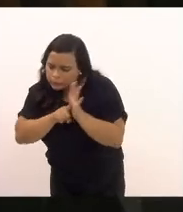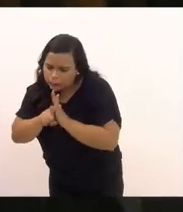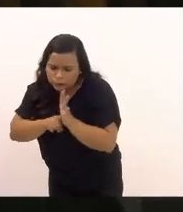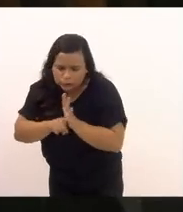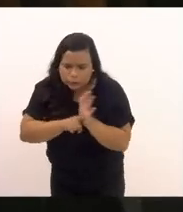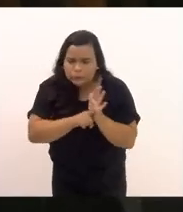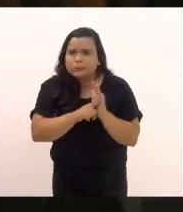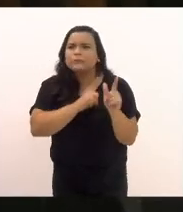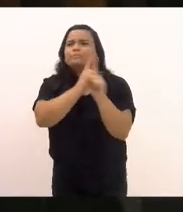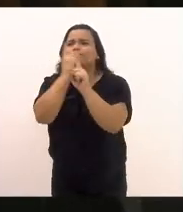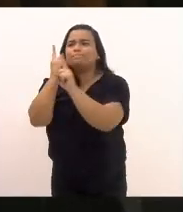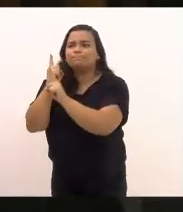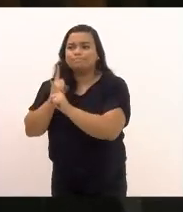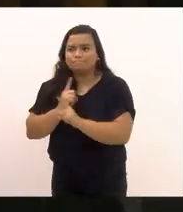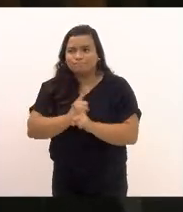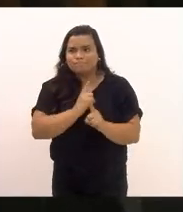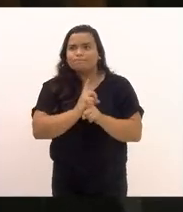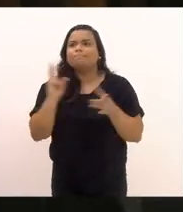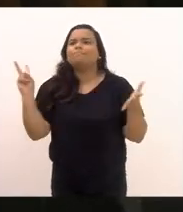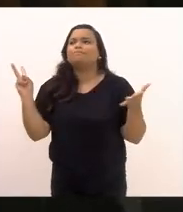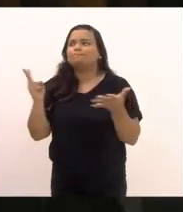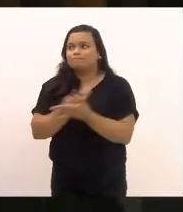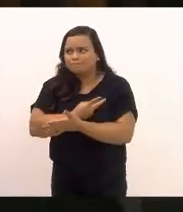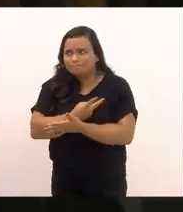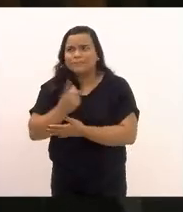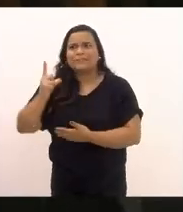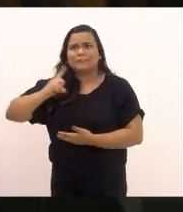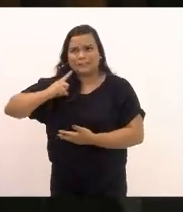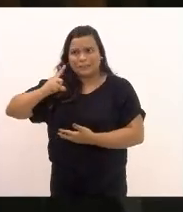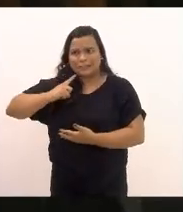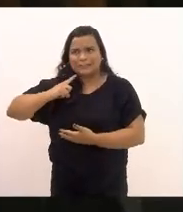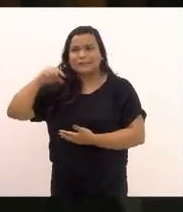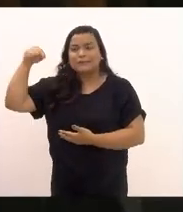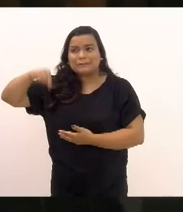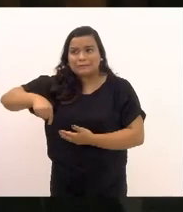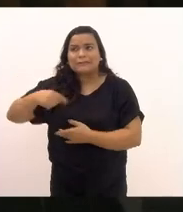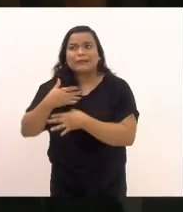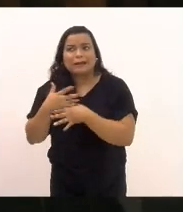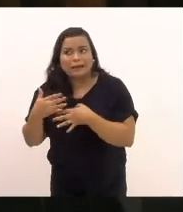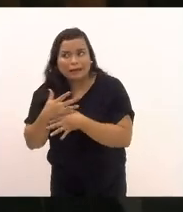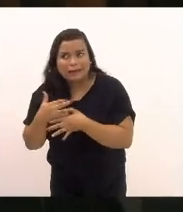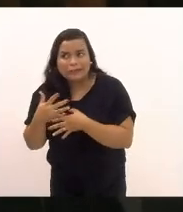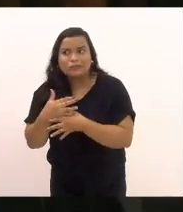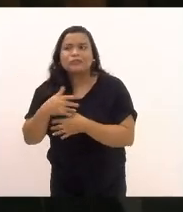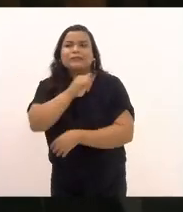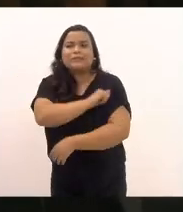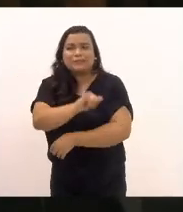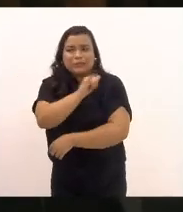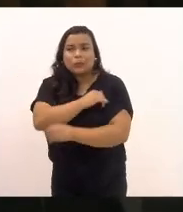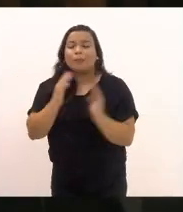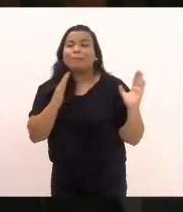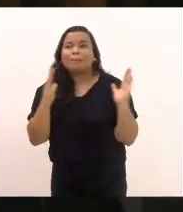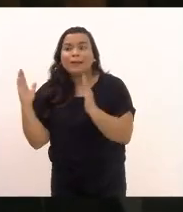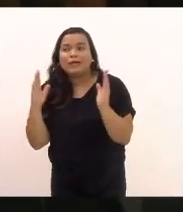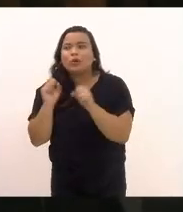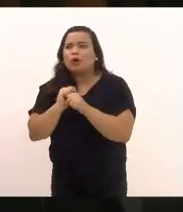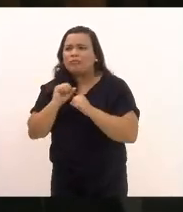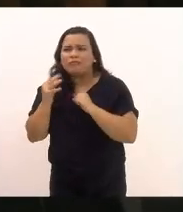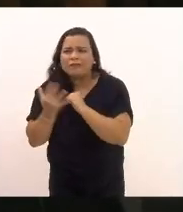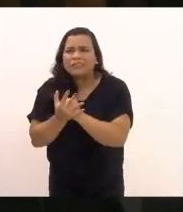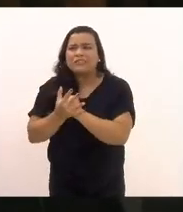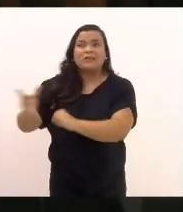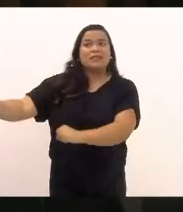só cabe a nós uma coisa, que nessa cidade, no período da Covid, houve